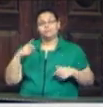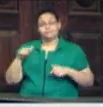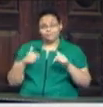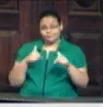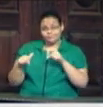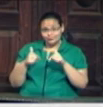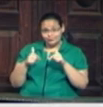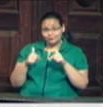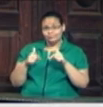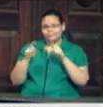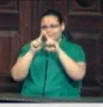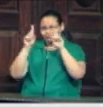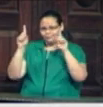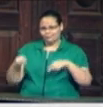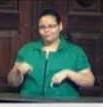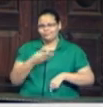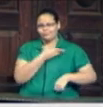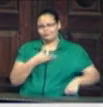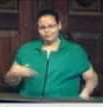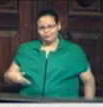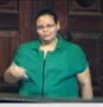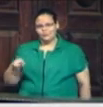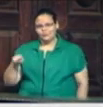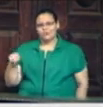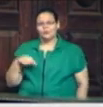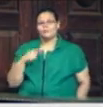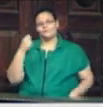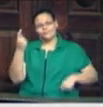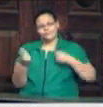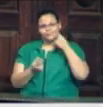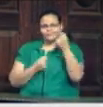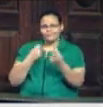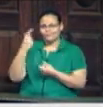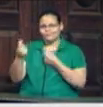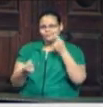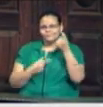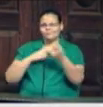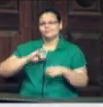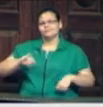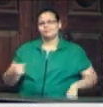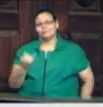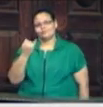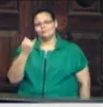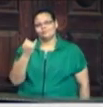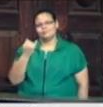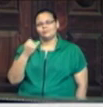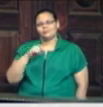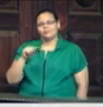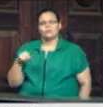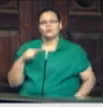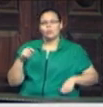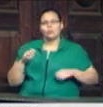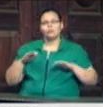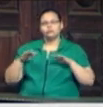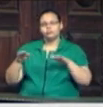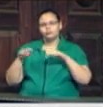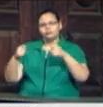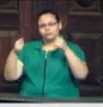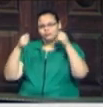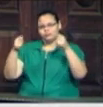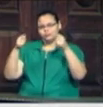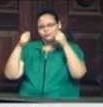Servidores públicos que, em raríssimas oportunidades, promoveu movimentos